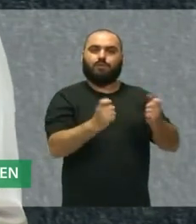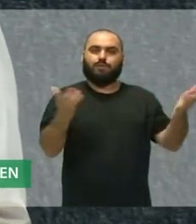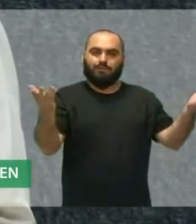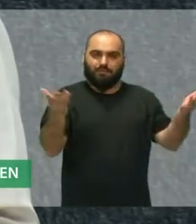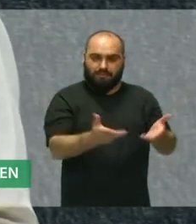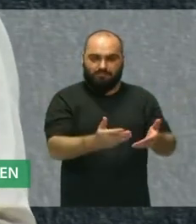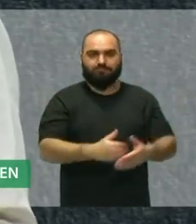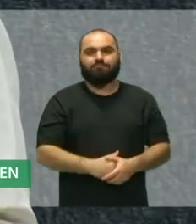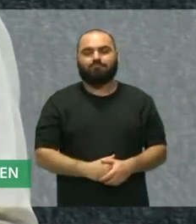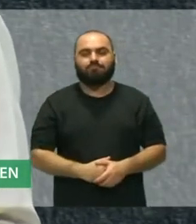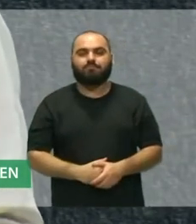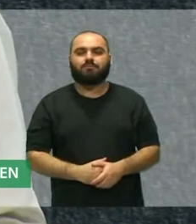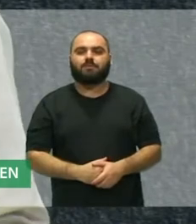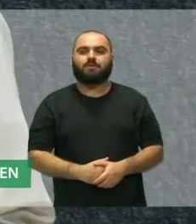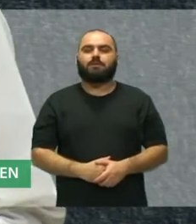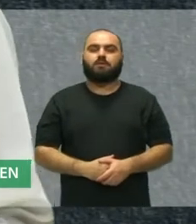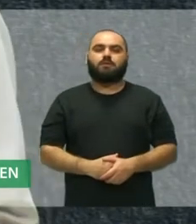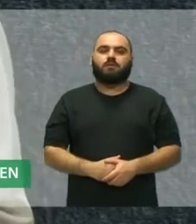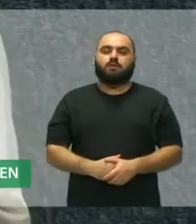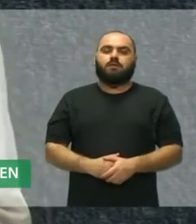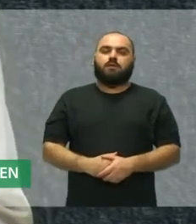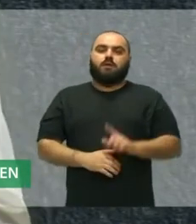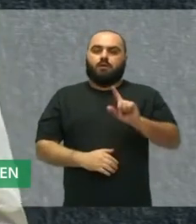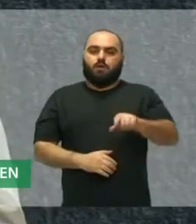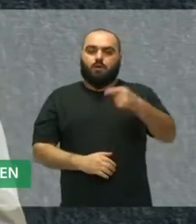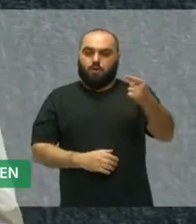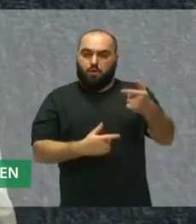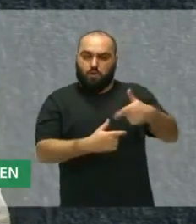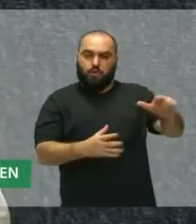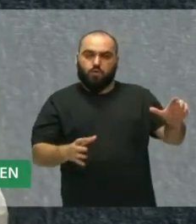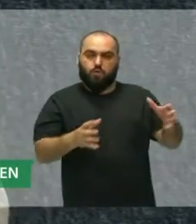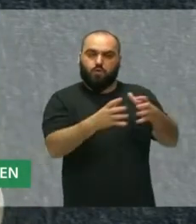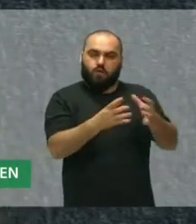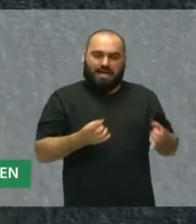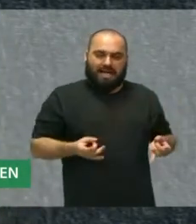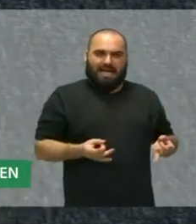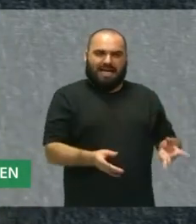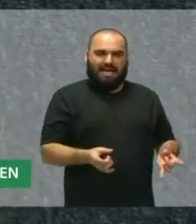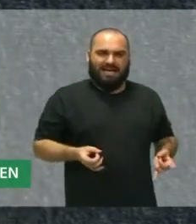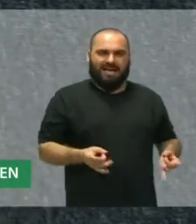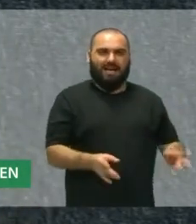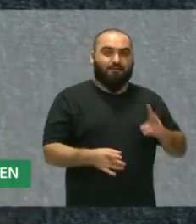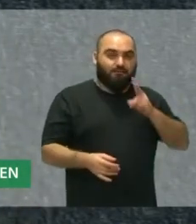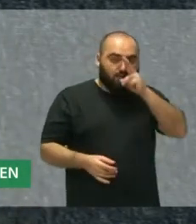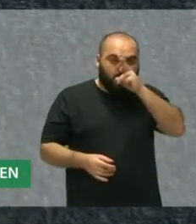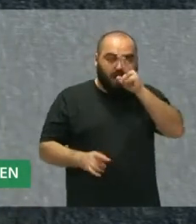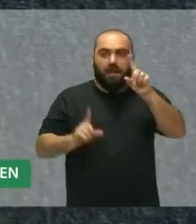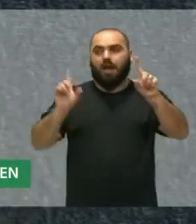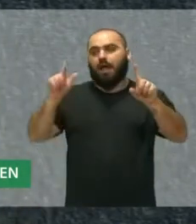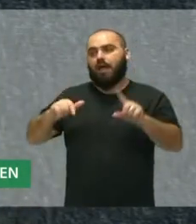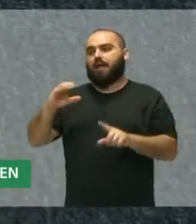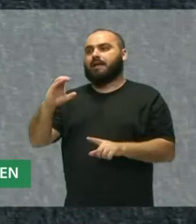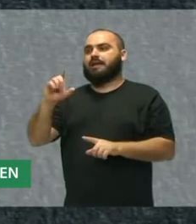outro grande bloco, né, de despesa é justamente o corpo